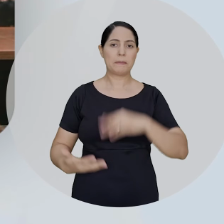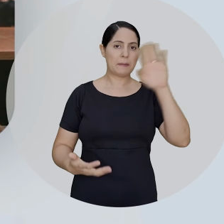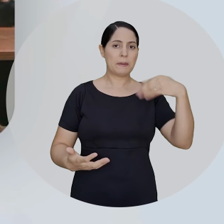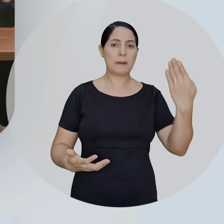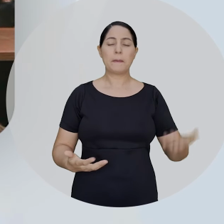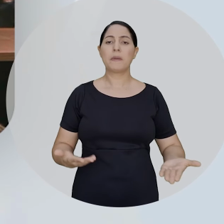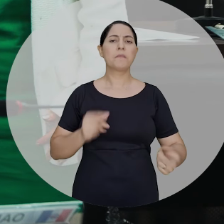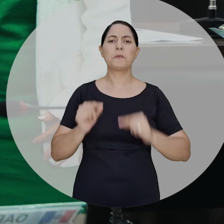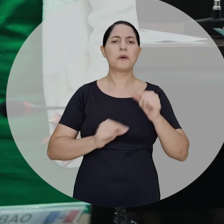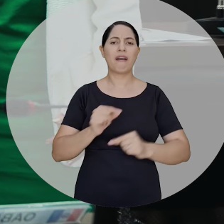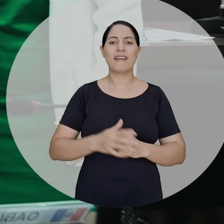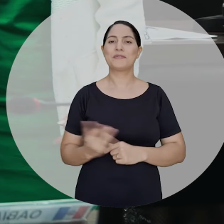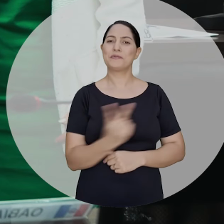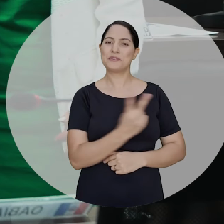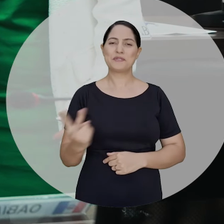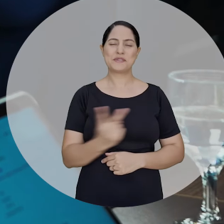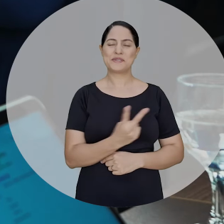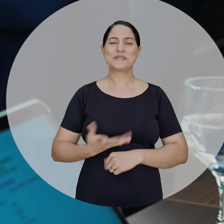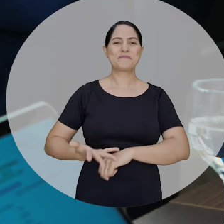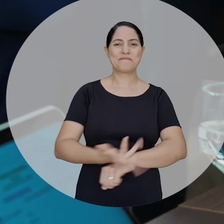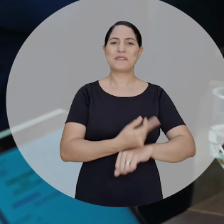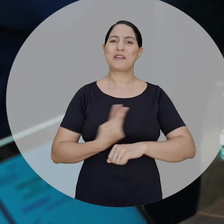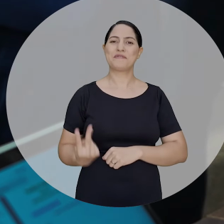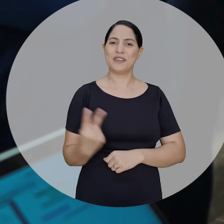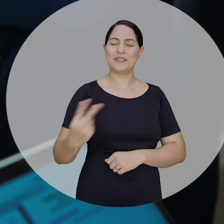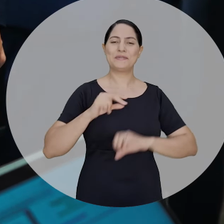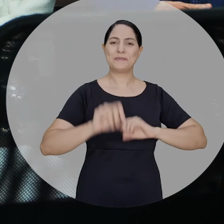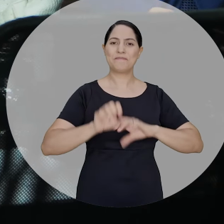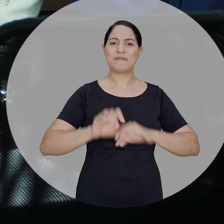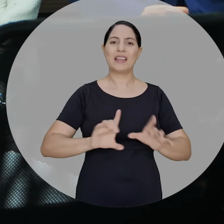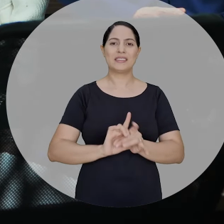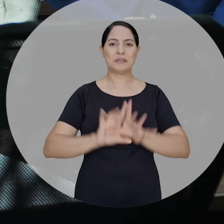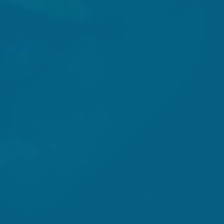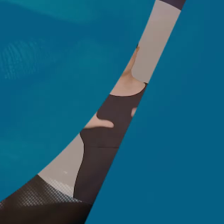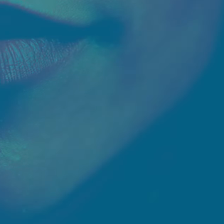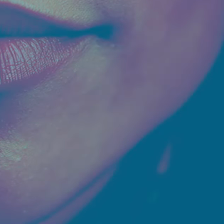no fortalecimento da educação como pilar da cidadania e da democracia.